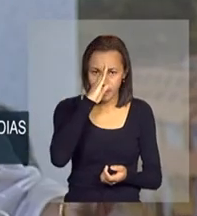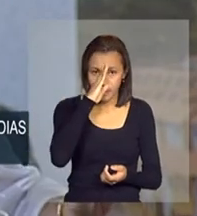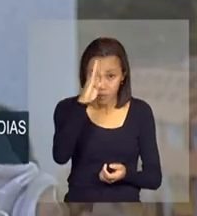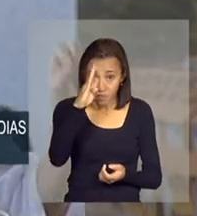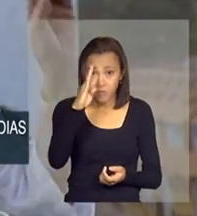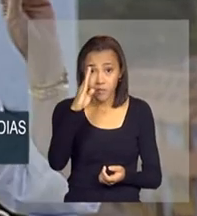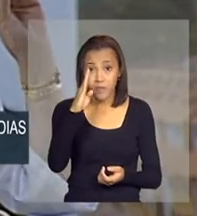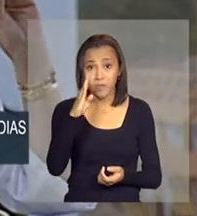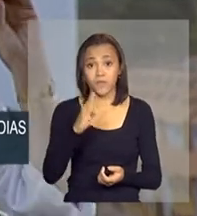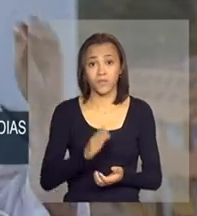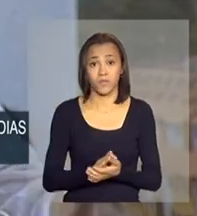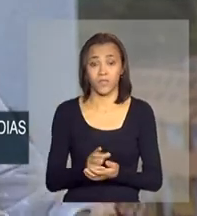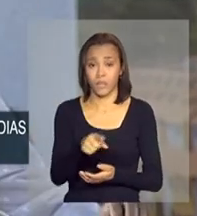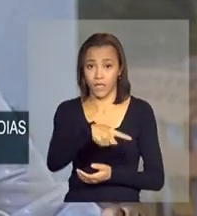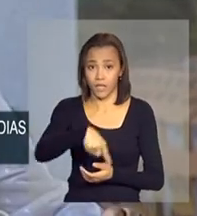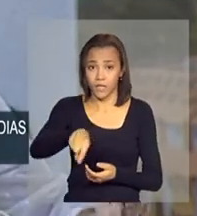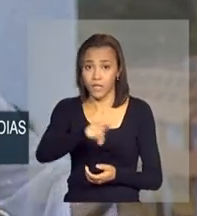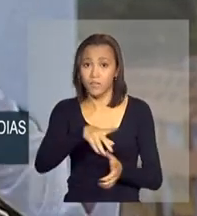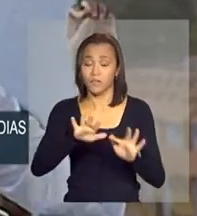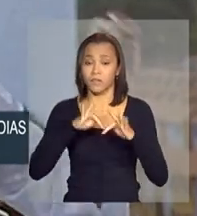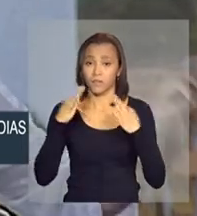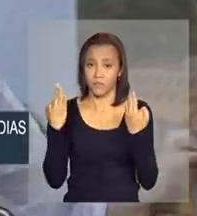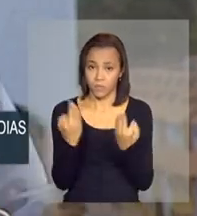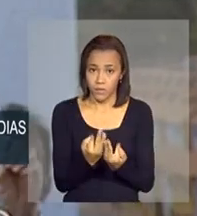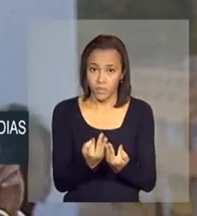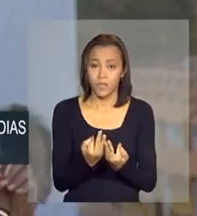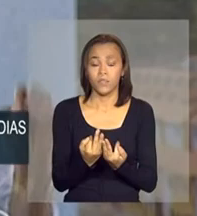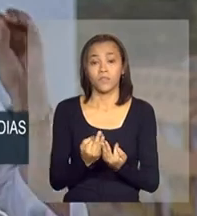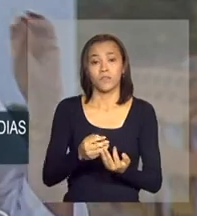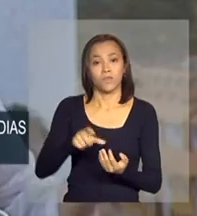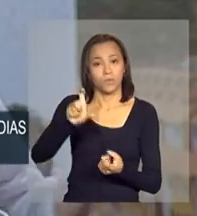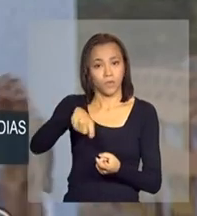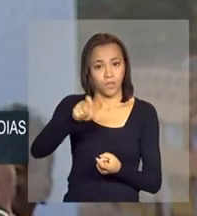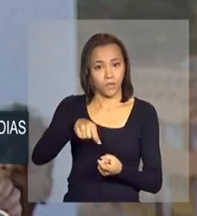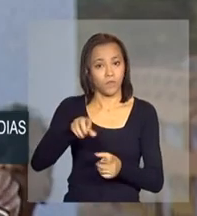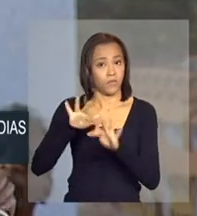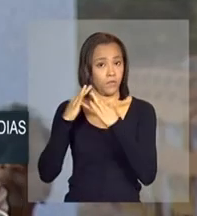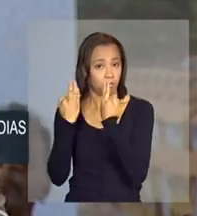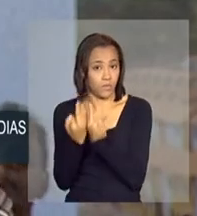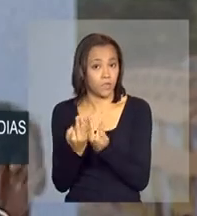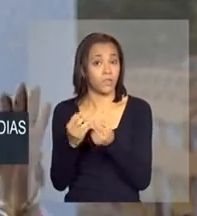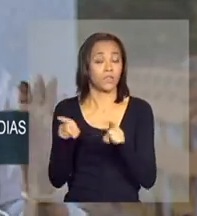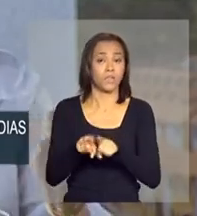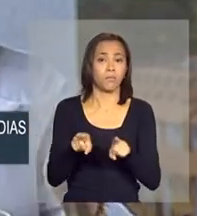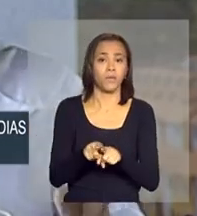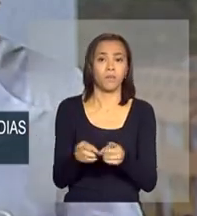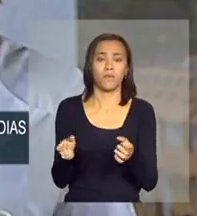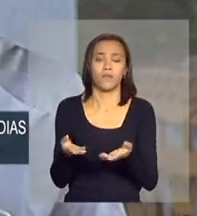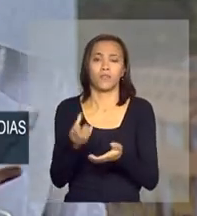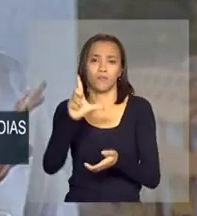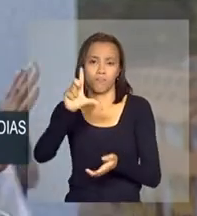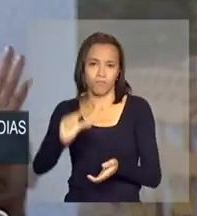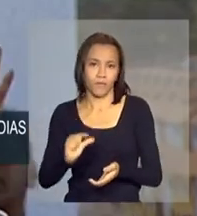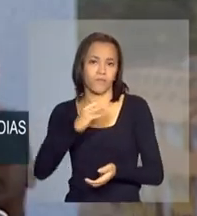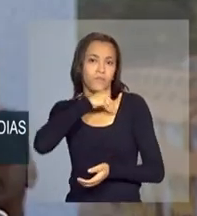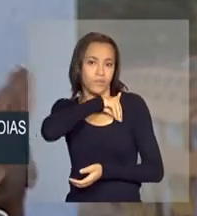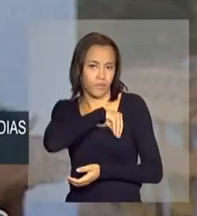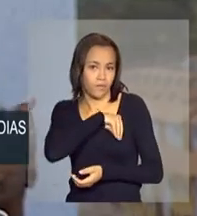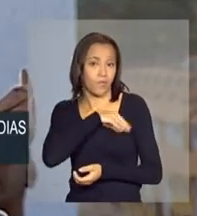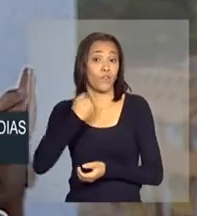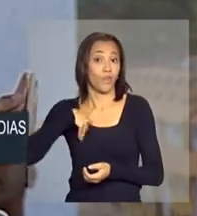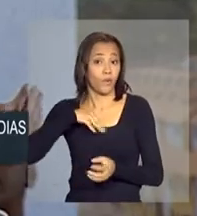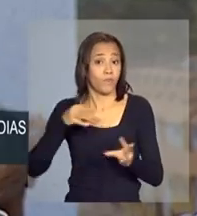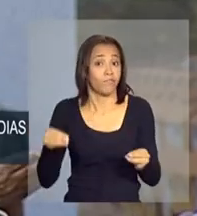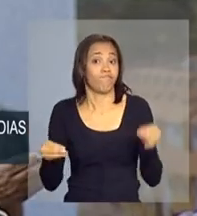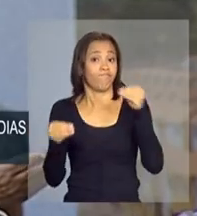aquelas das famílias do Bolsa Família de baixa renda Além disso Nós entramos